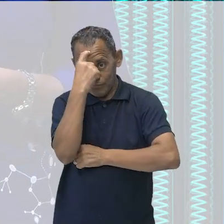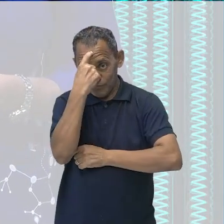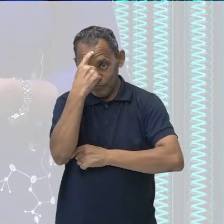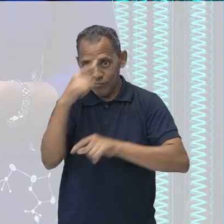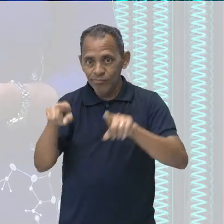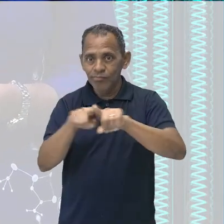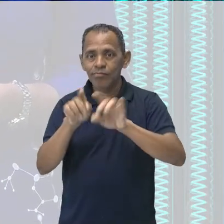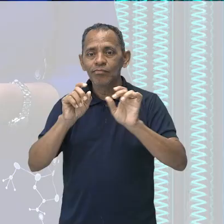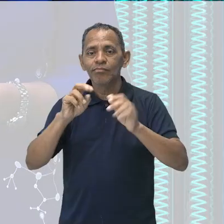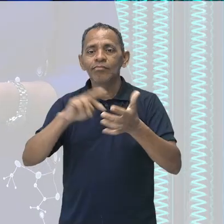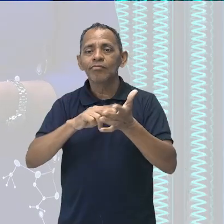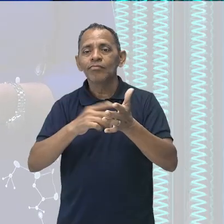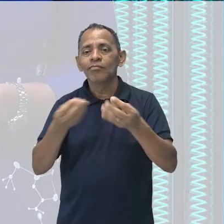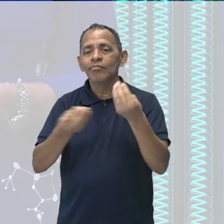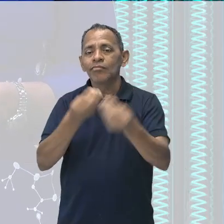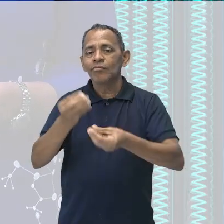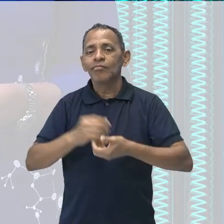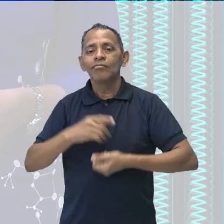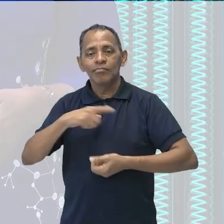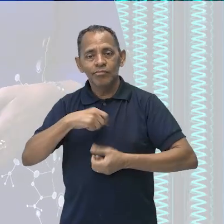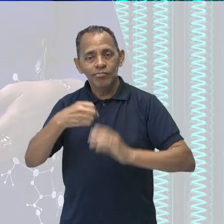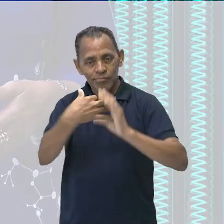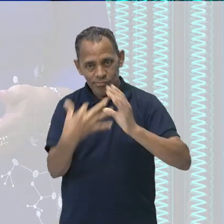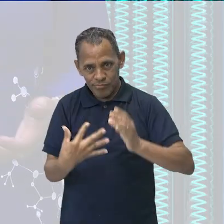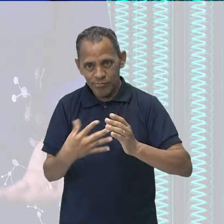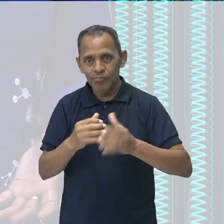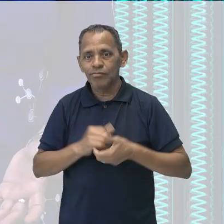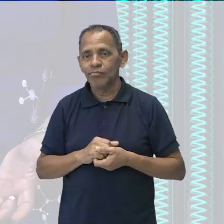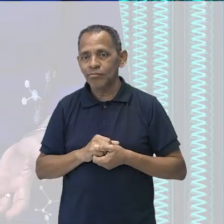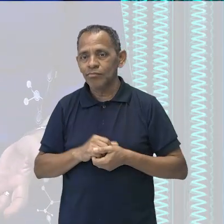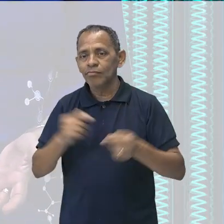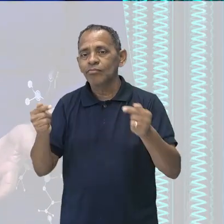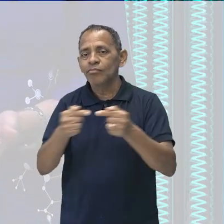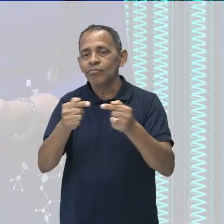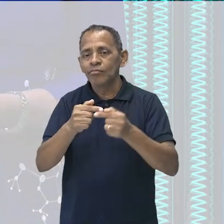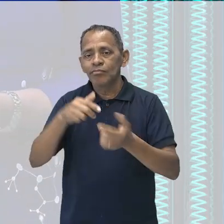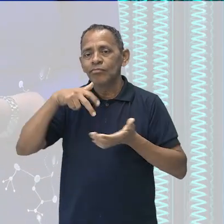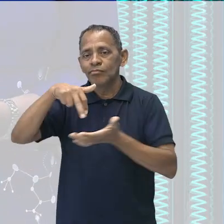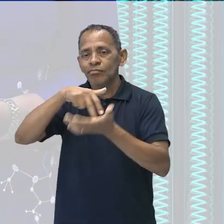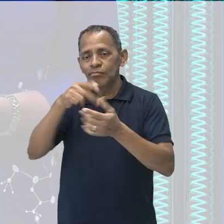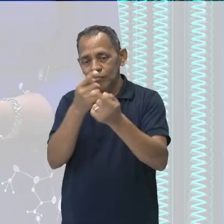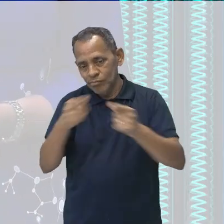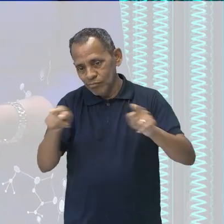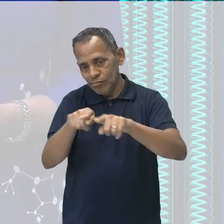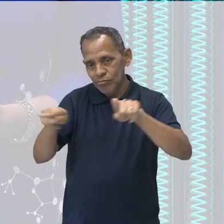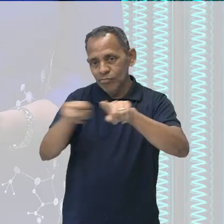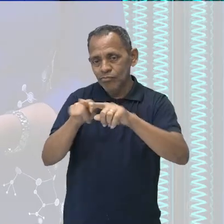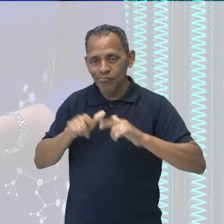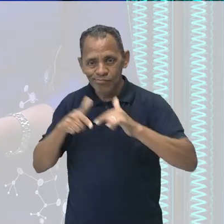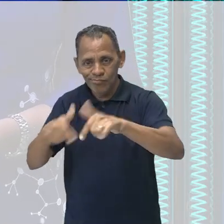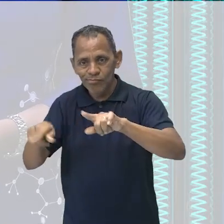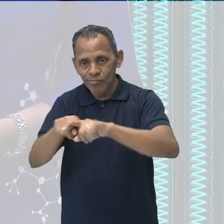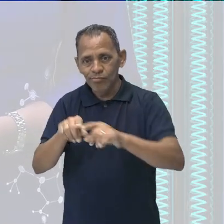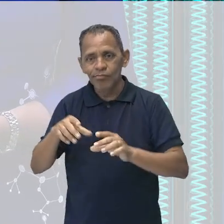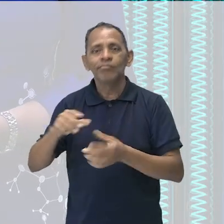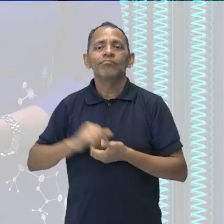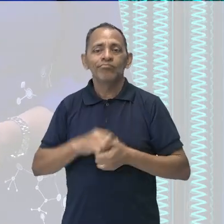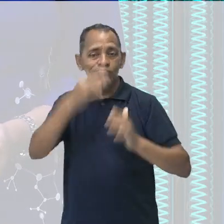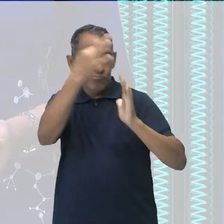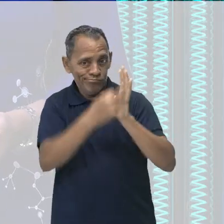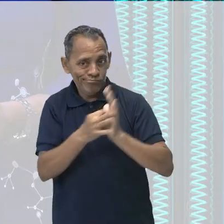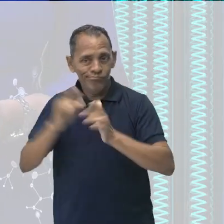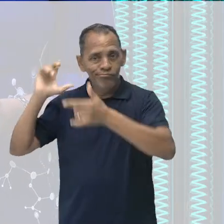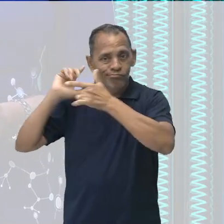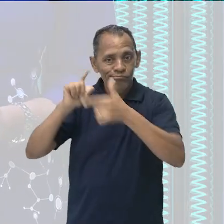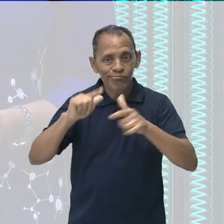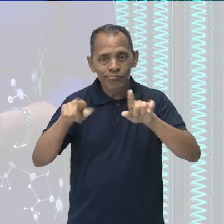teatro indiano, que é caracterizado por sua combinação de dança, música e atuação.